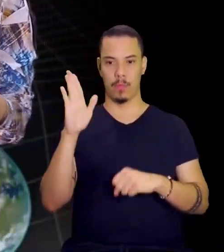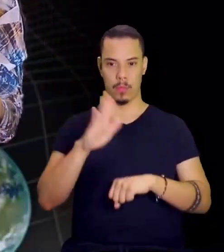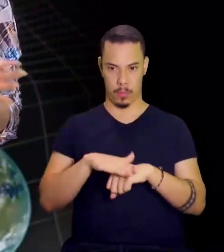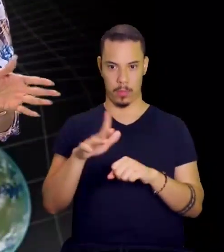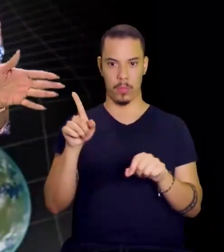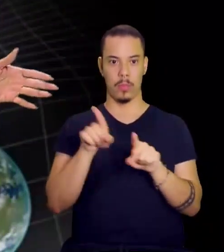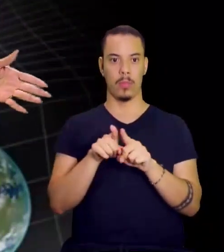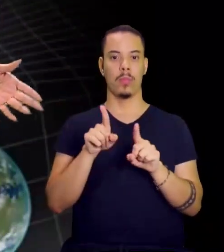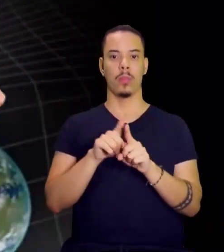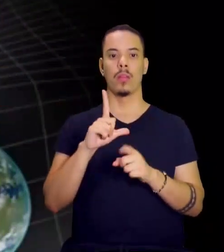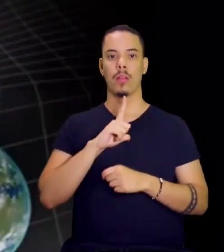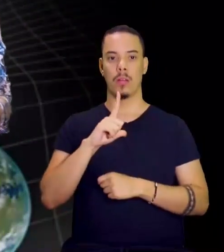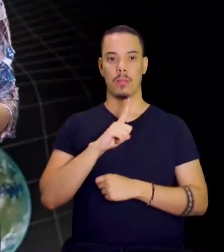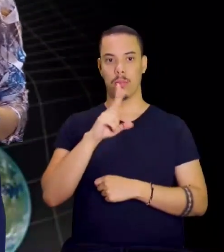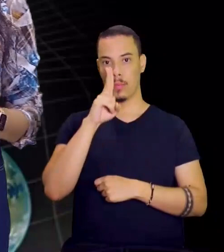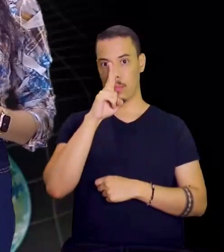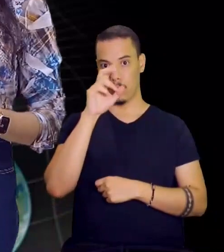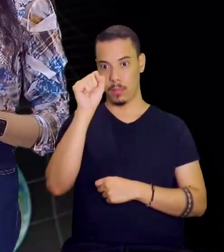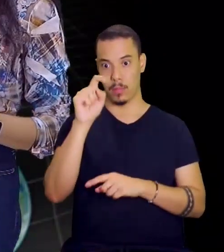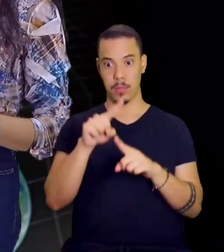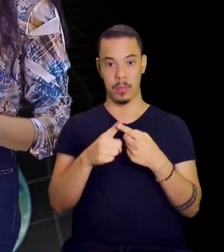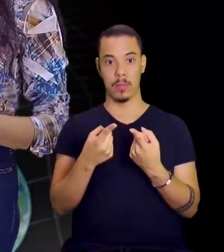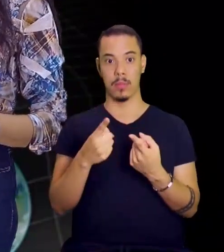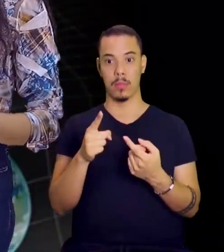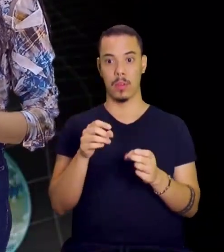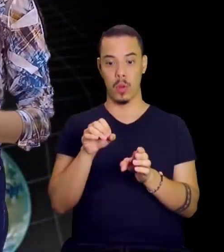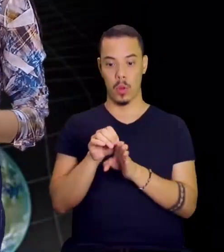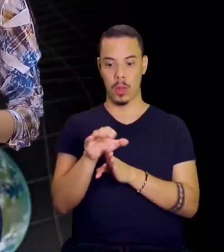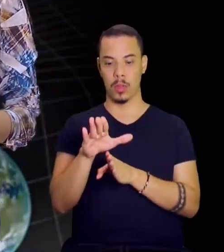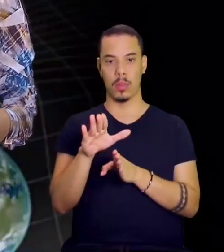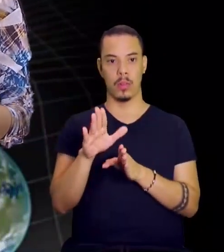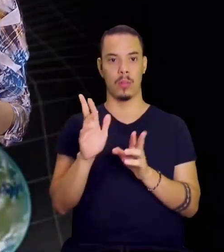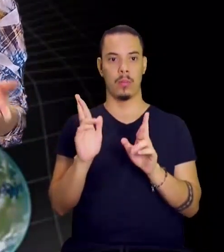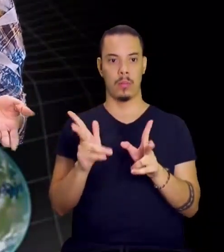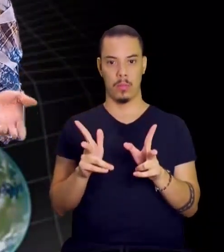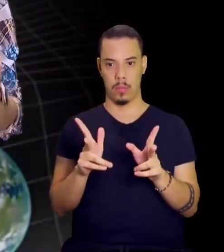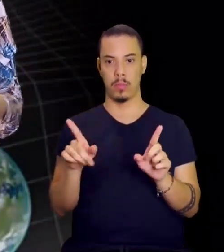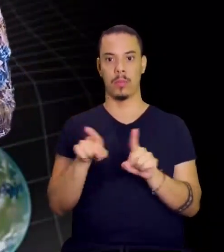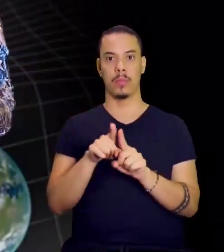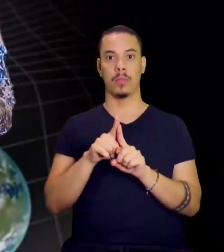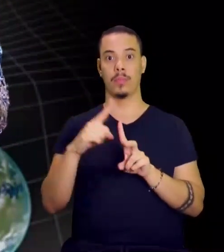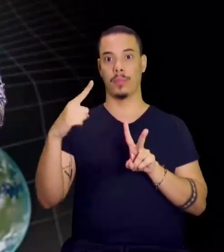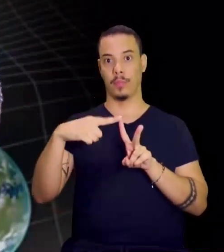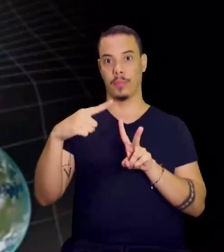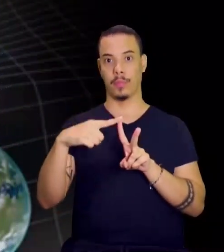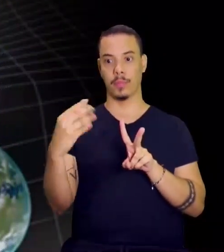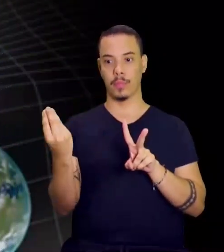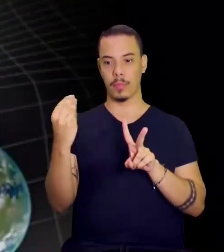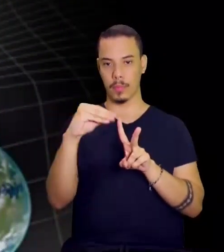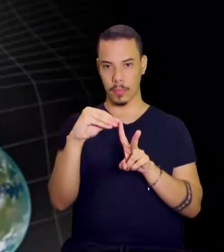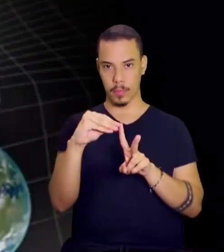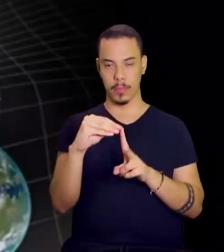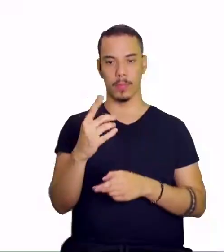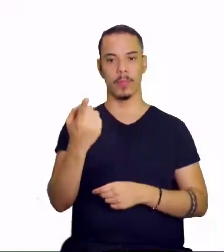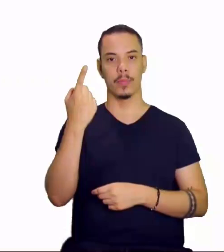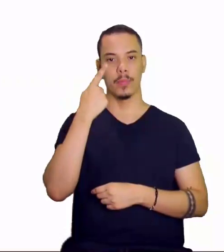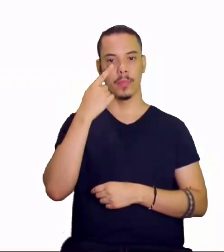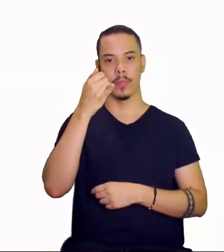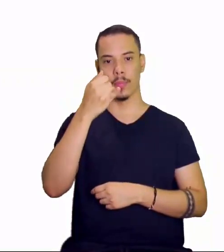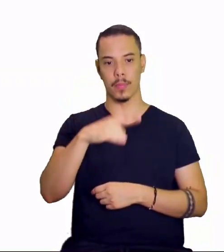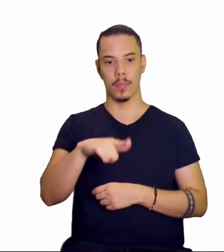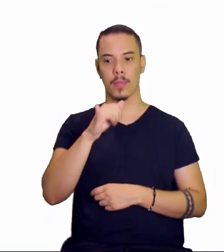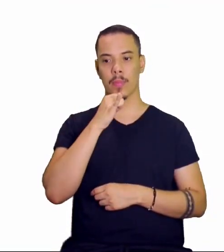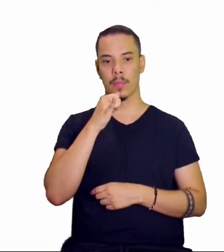também, né? Isso, Depois com a gente certeza. vai Mas a orientação mudou, é uma grandeza vetorial, certo? Vamos ver mais exemplos ali, pessoal?